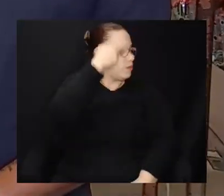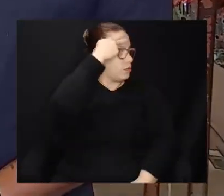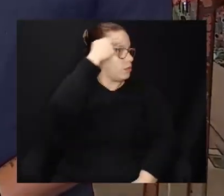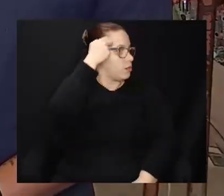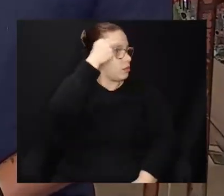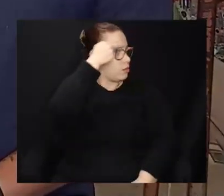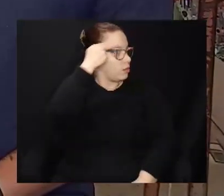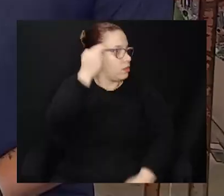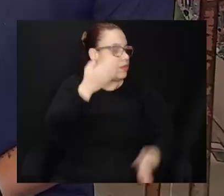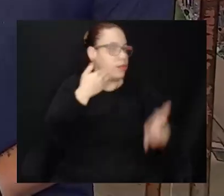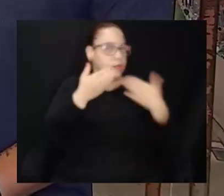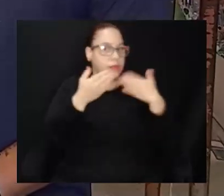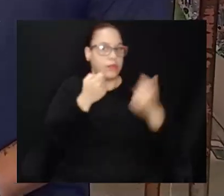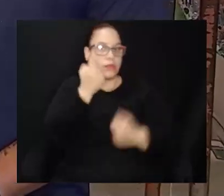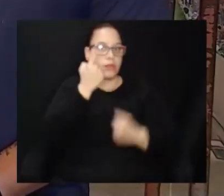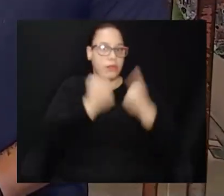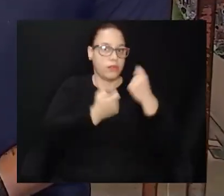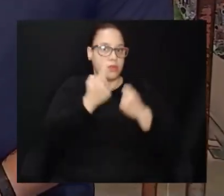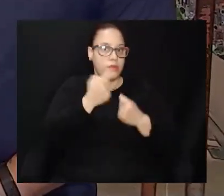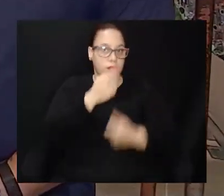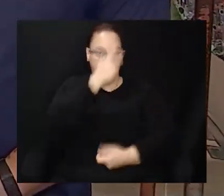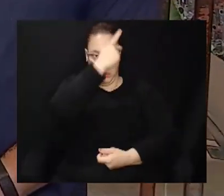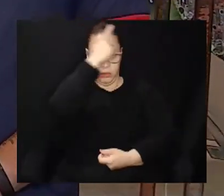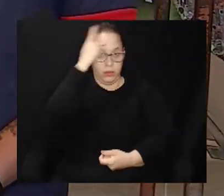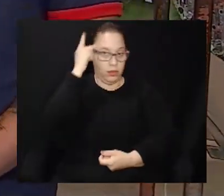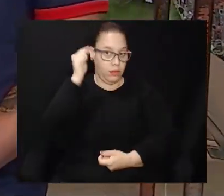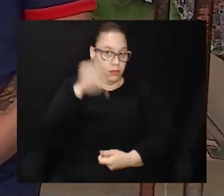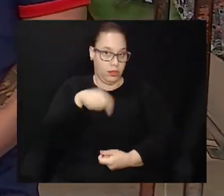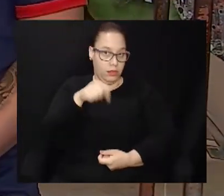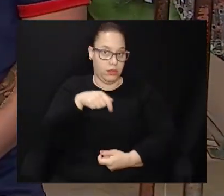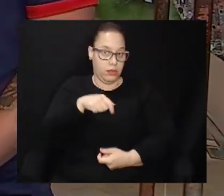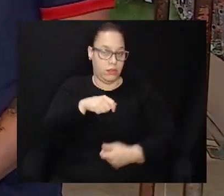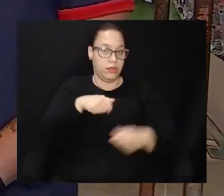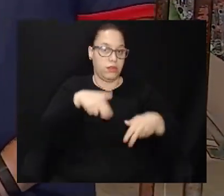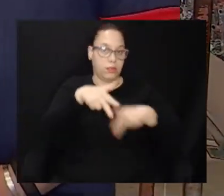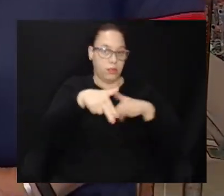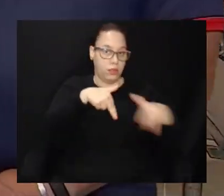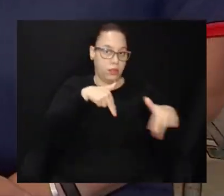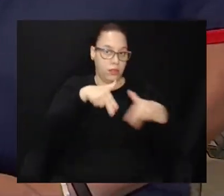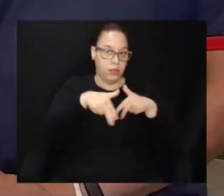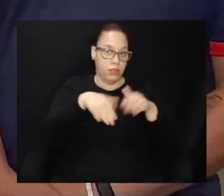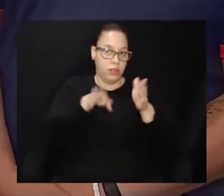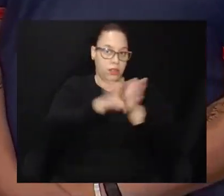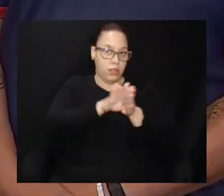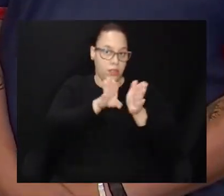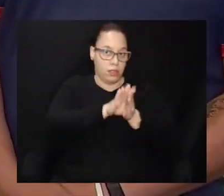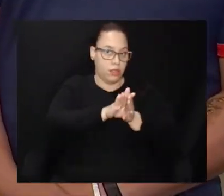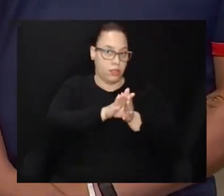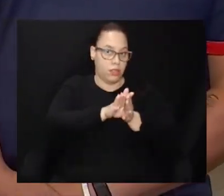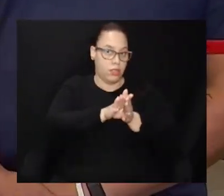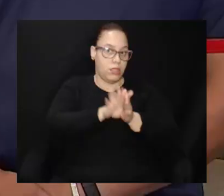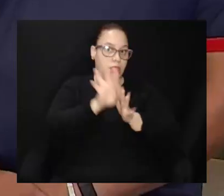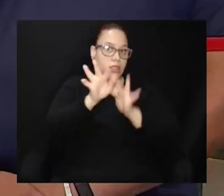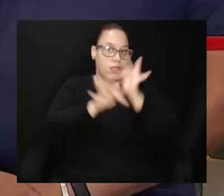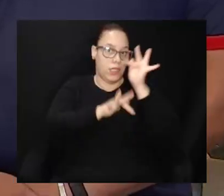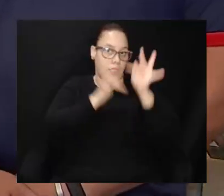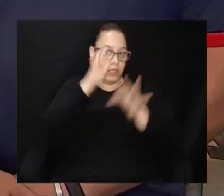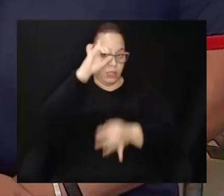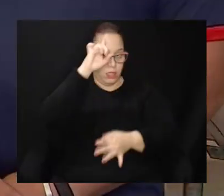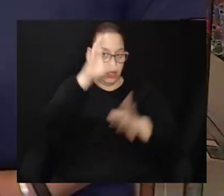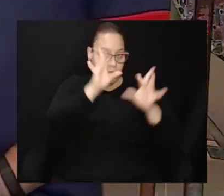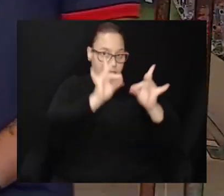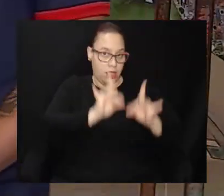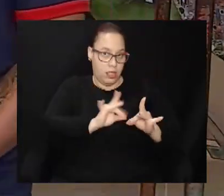com algumas pessoas que estavam circulando aqui pelo Mercado de Flores e que vieram garantir essas flores para essa data especial para homenagear os